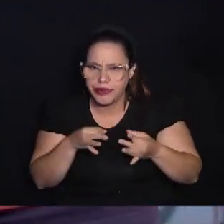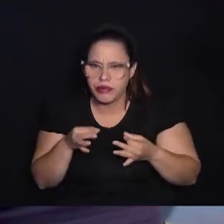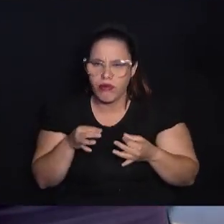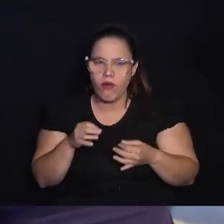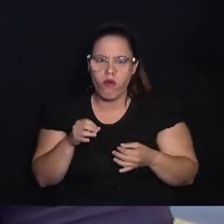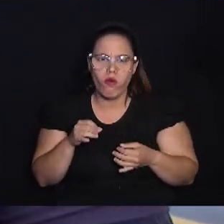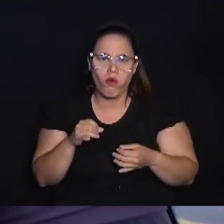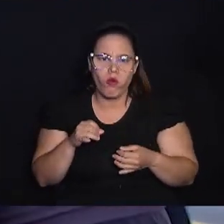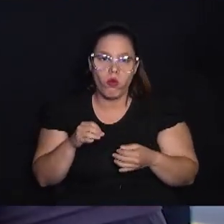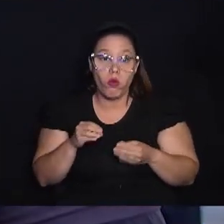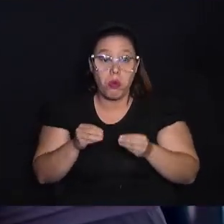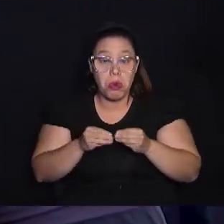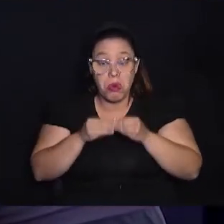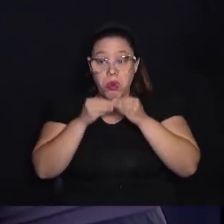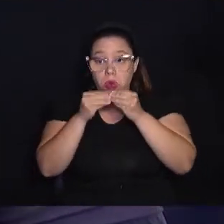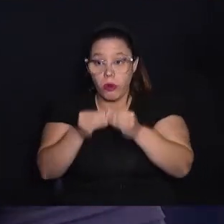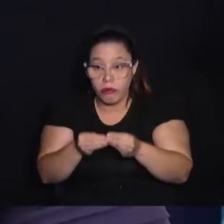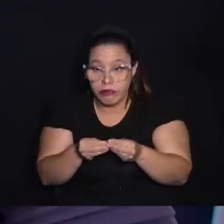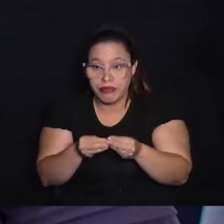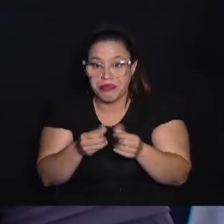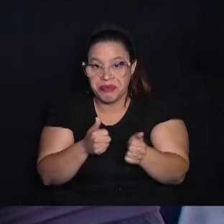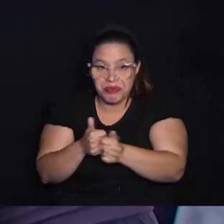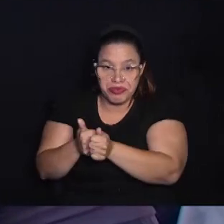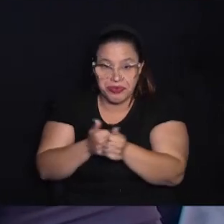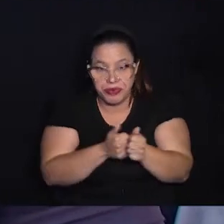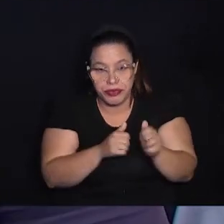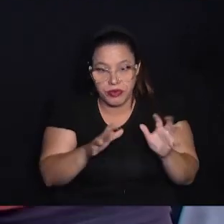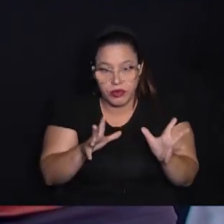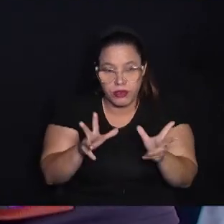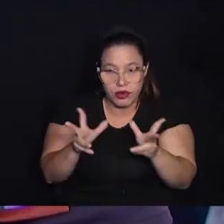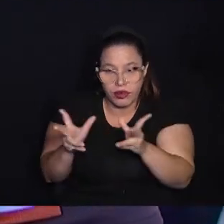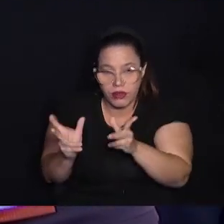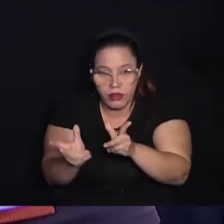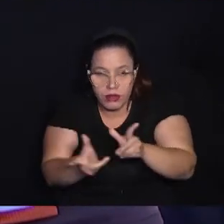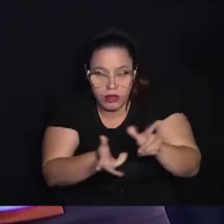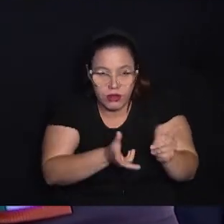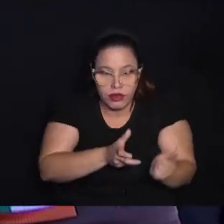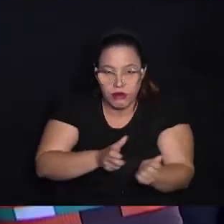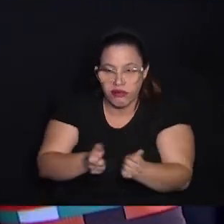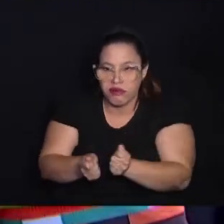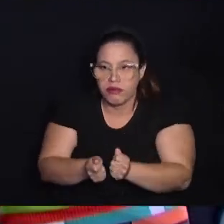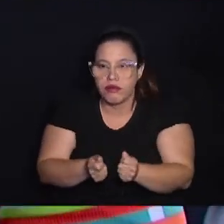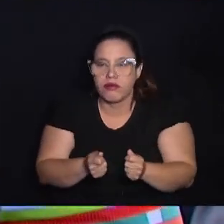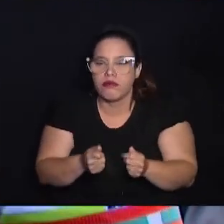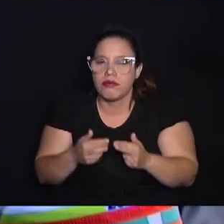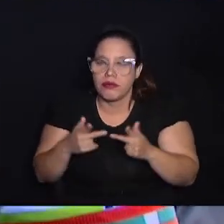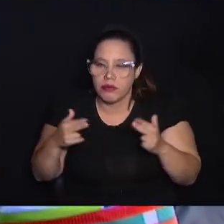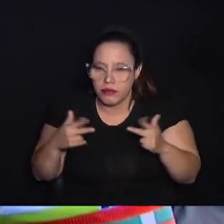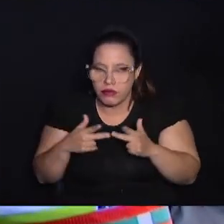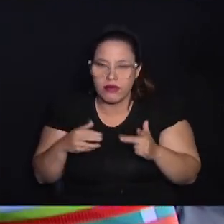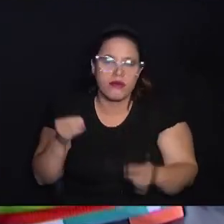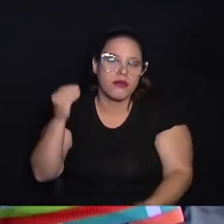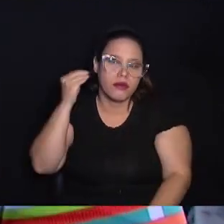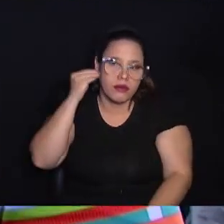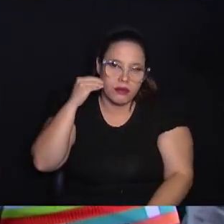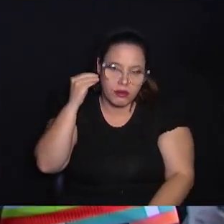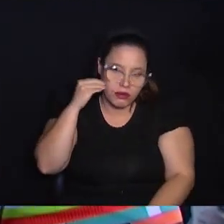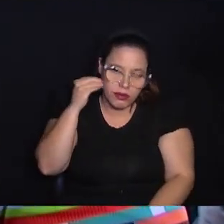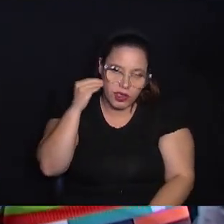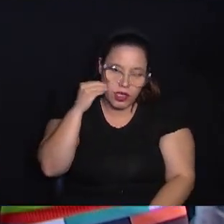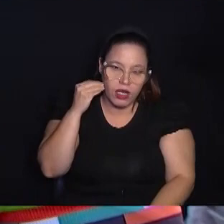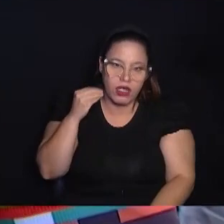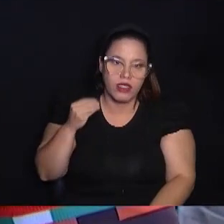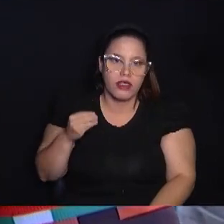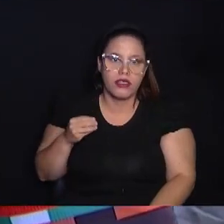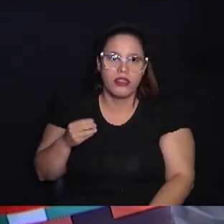permite com que a gente circule pela cidade e tenha experiências diferentes e esse passeio em especial a gente tá